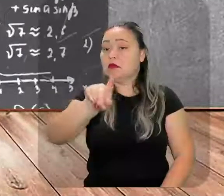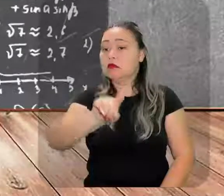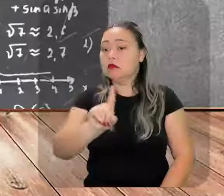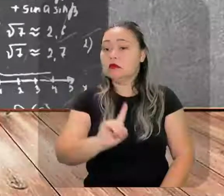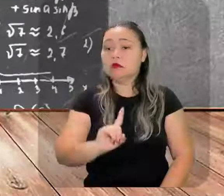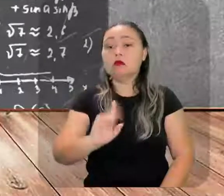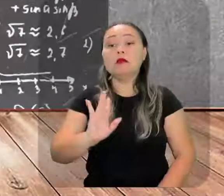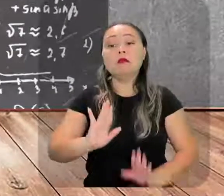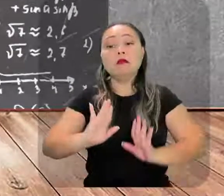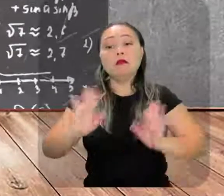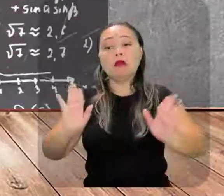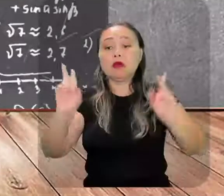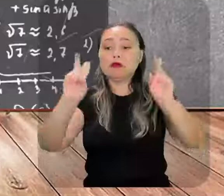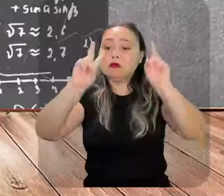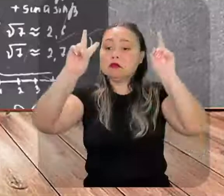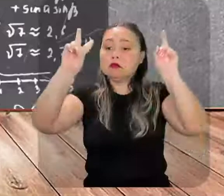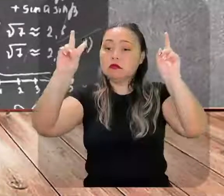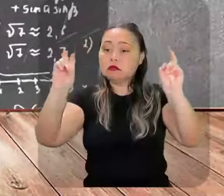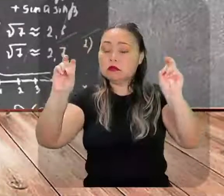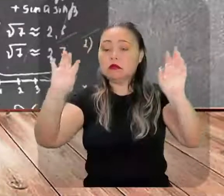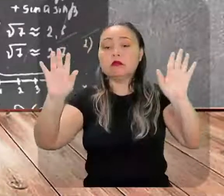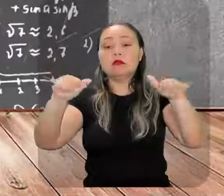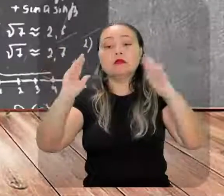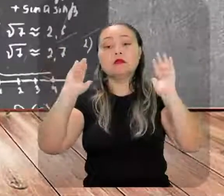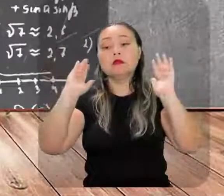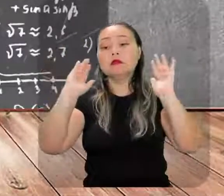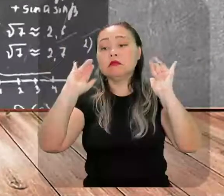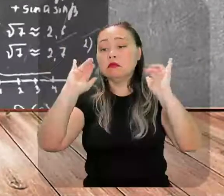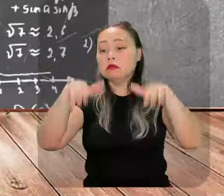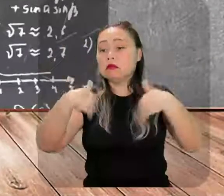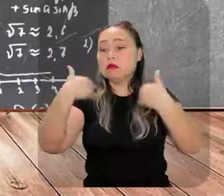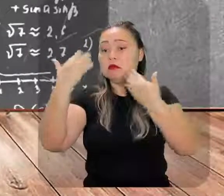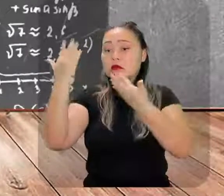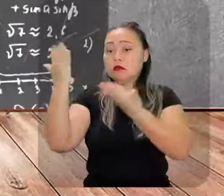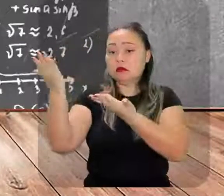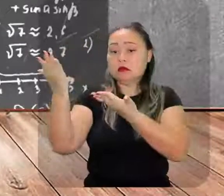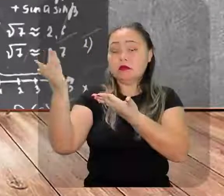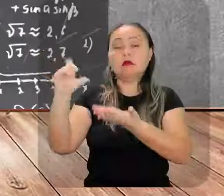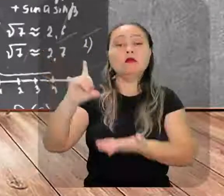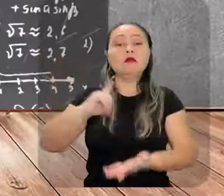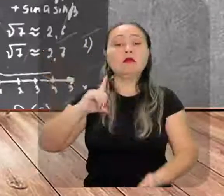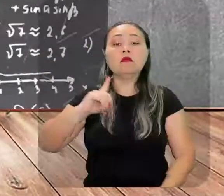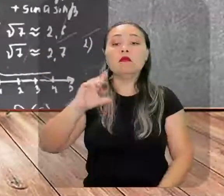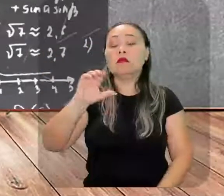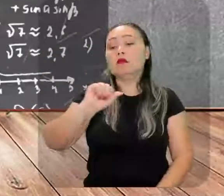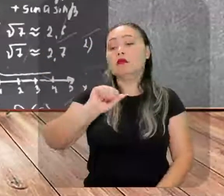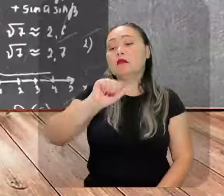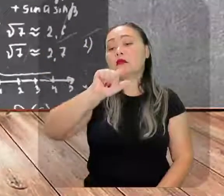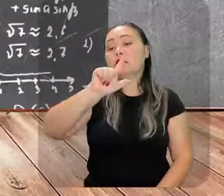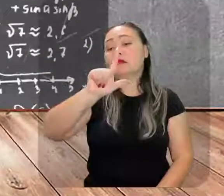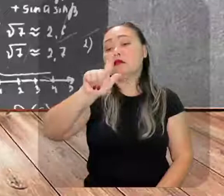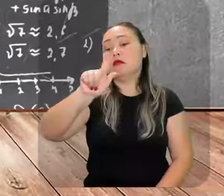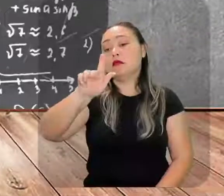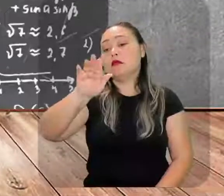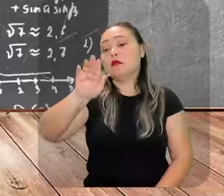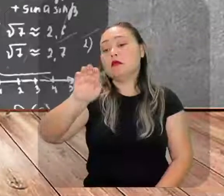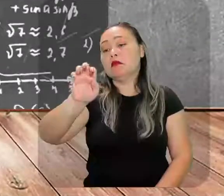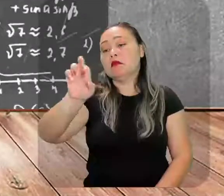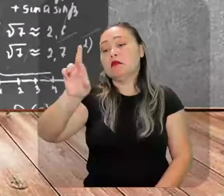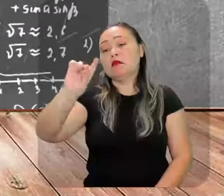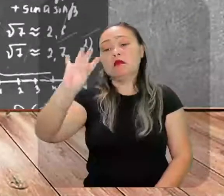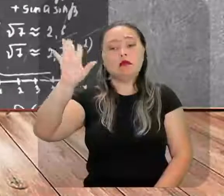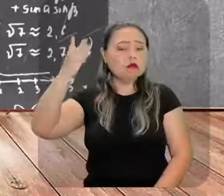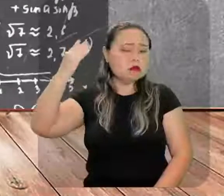De objetos de conhecimento, a gente encerra aí com a álgebra, tá? A gente já vem vendo a álgebra desde, né? Dos